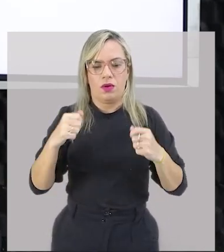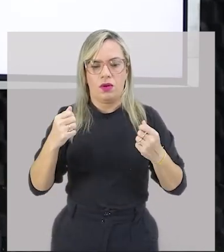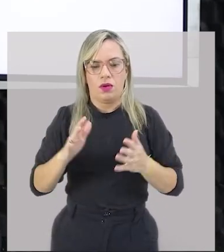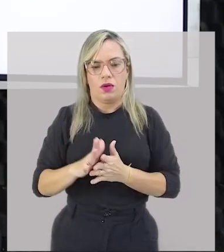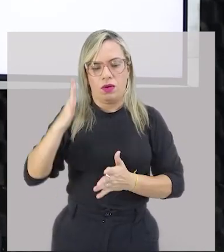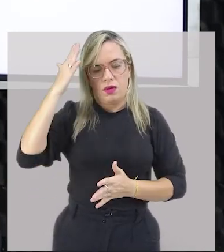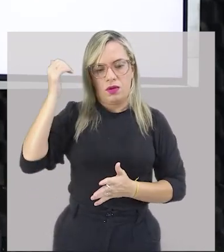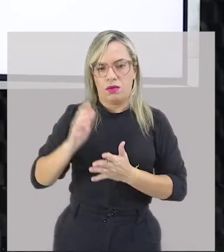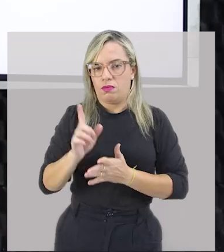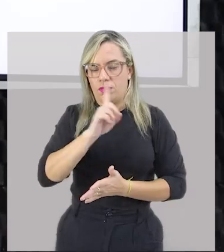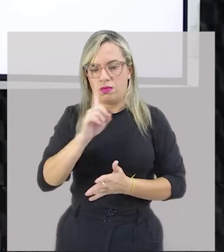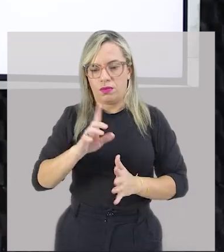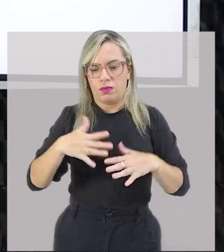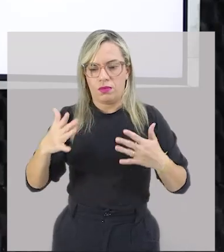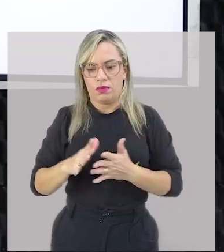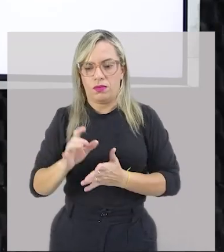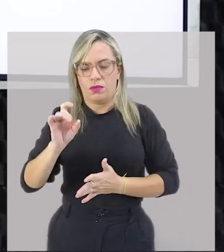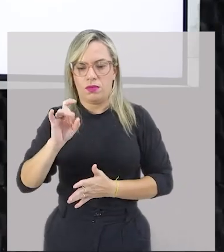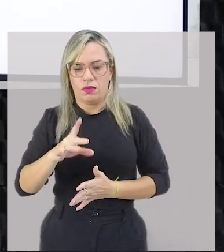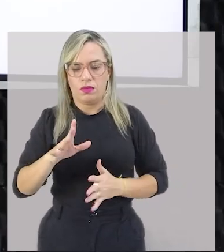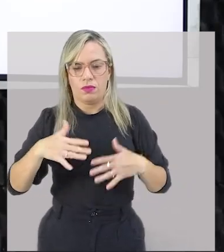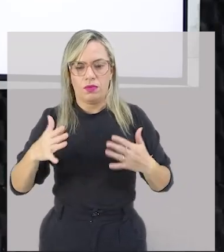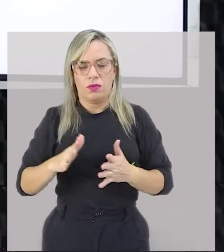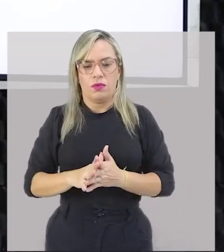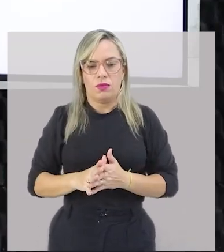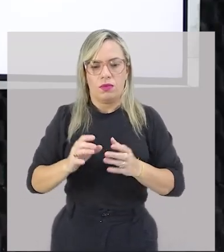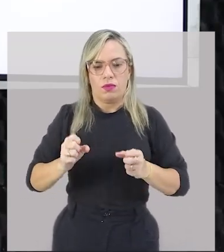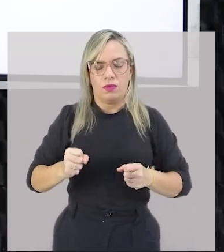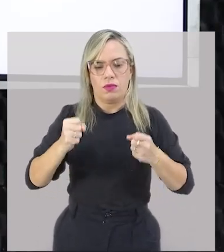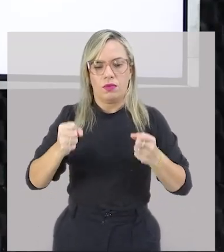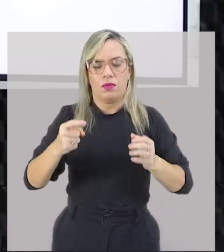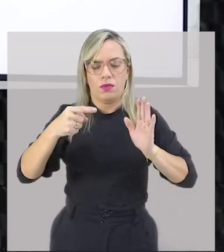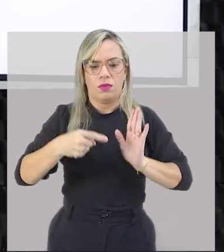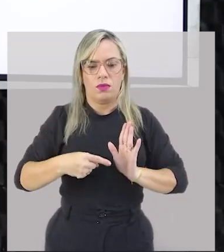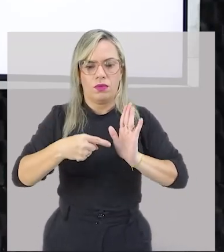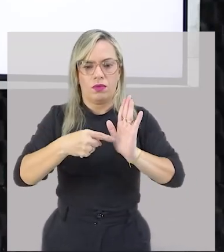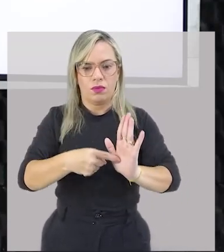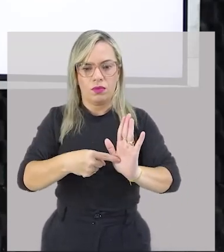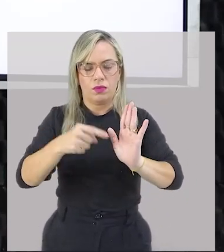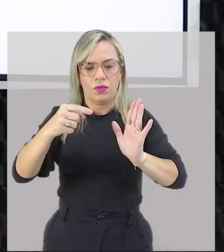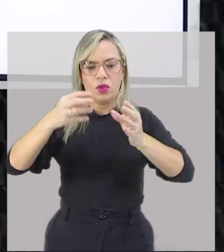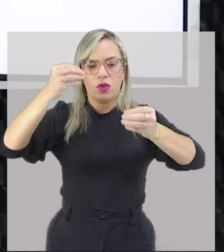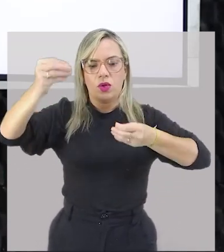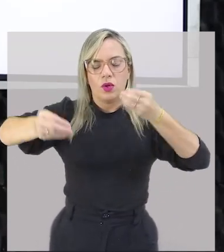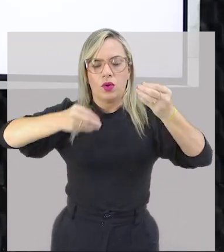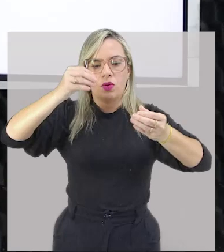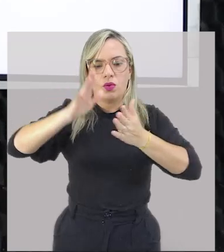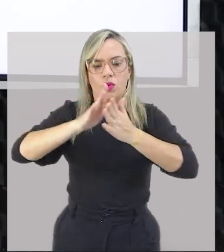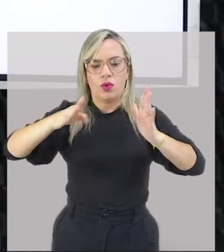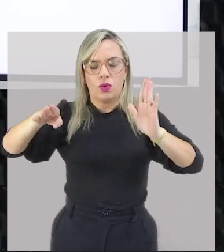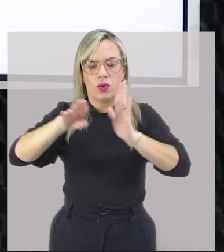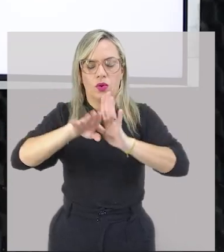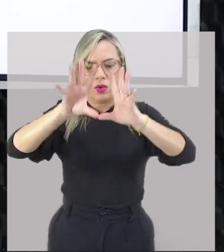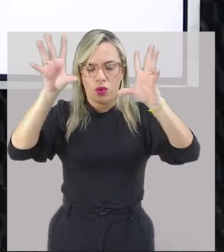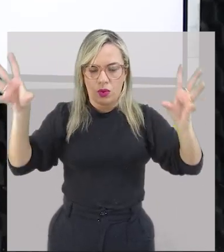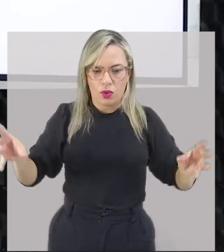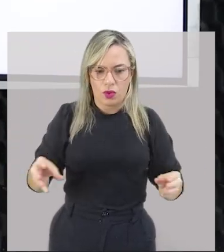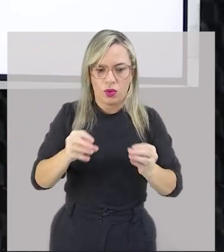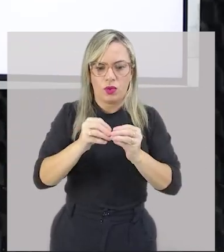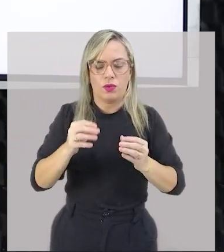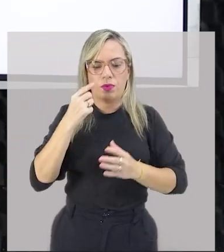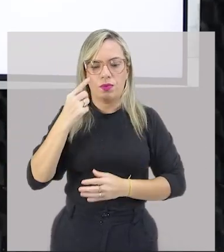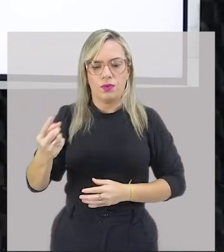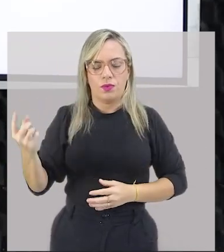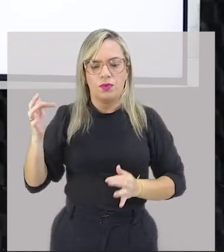isso tudinho? Não. É só para eu poder mostrar para vocês como foi que a gente chegou no resultado